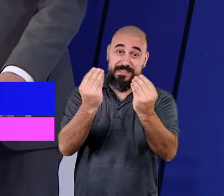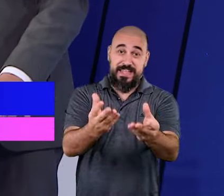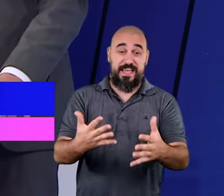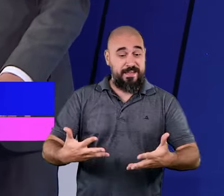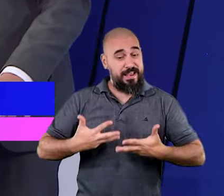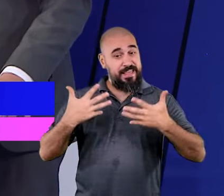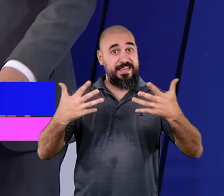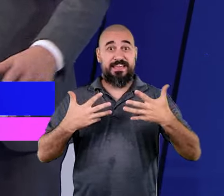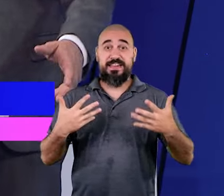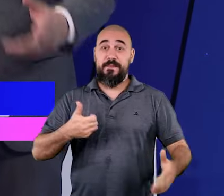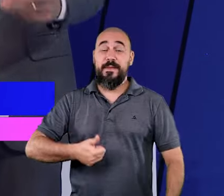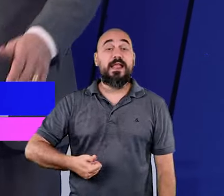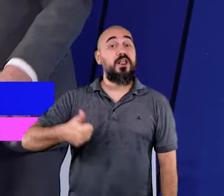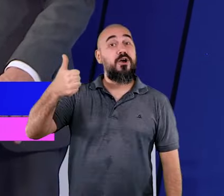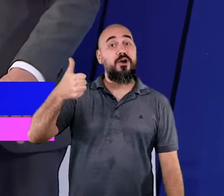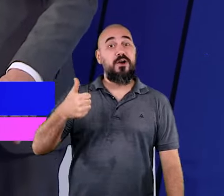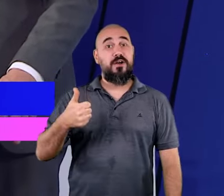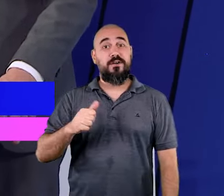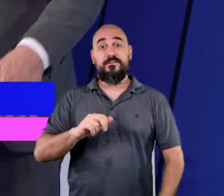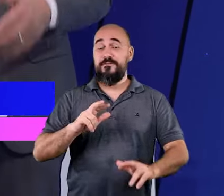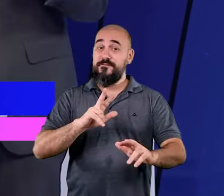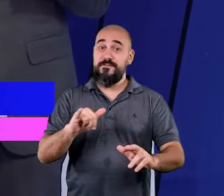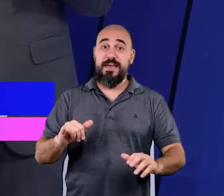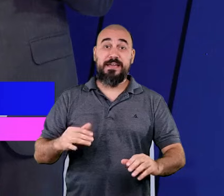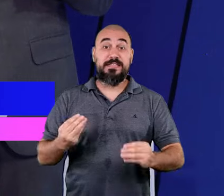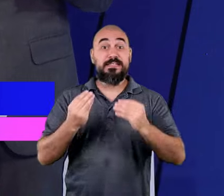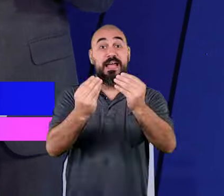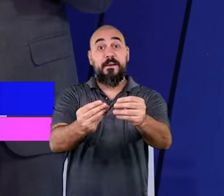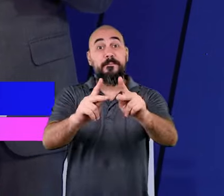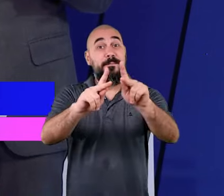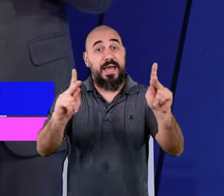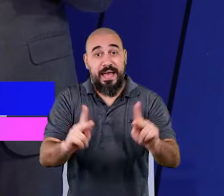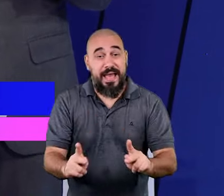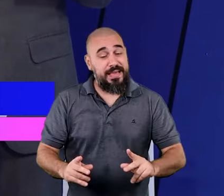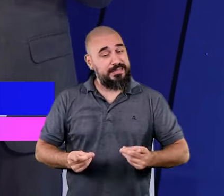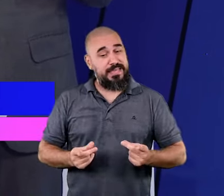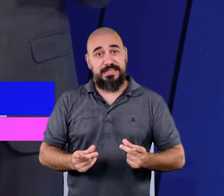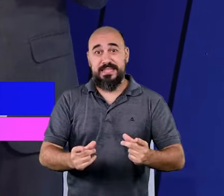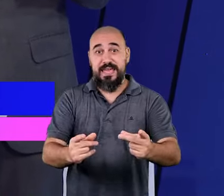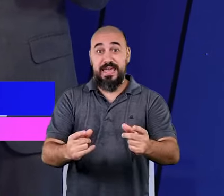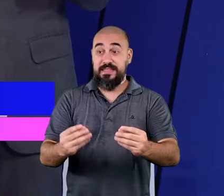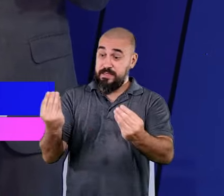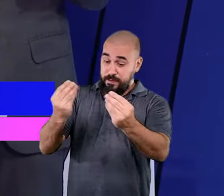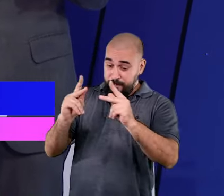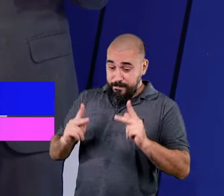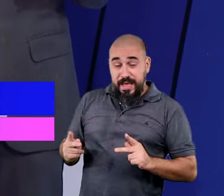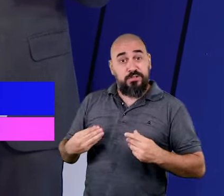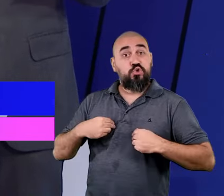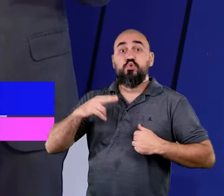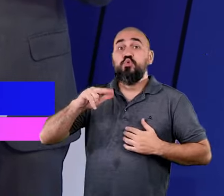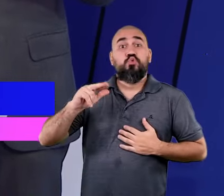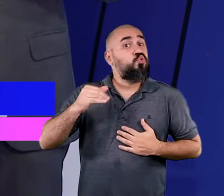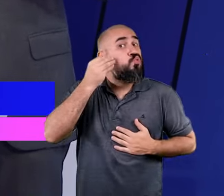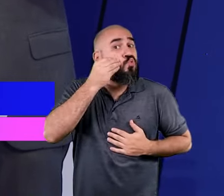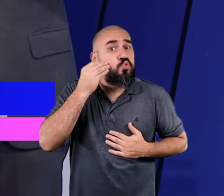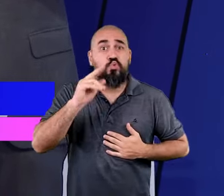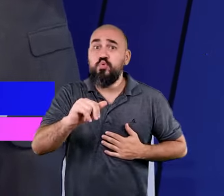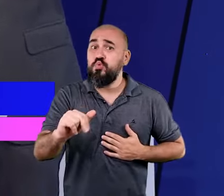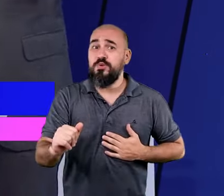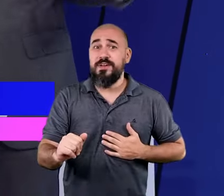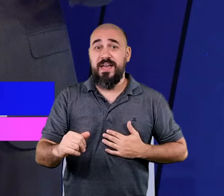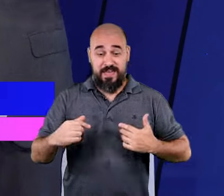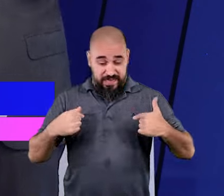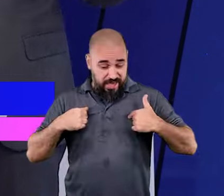toda lágrima. Ele vai levantar o meu rosto. Ele vai devolver uma paz que eu nunca tive. E que